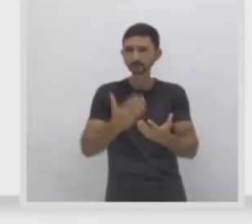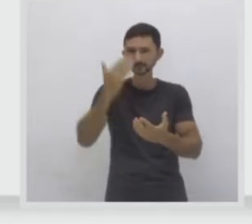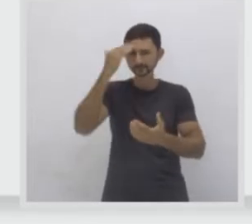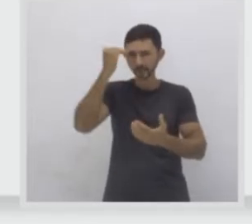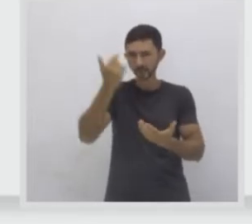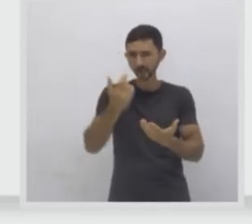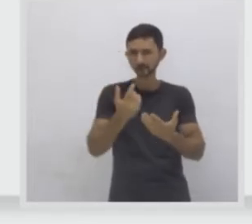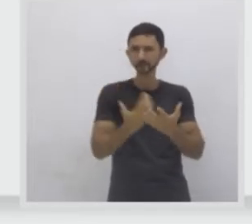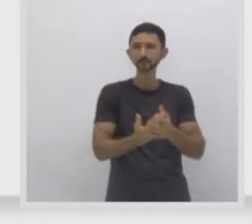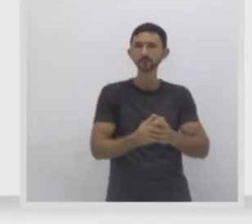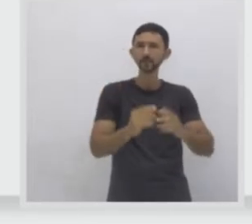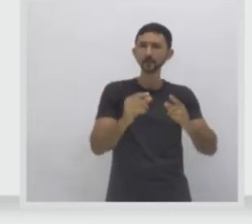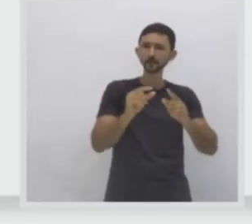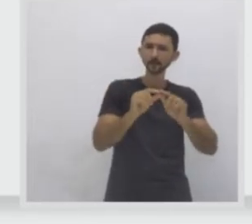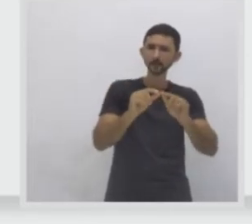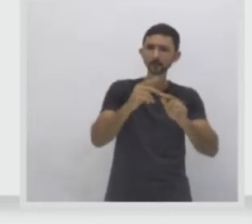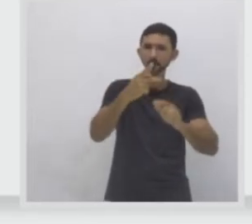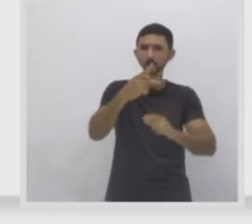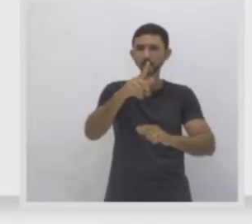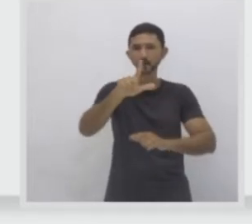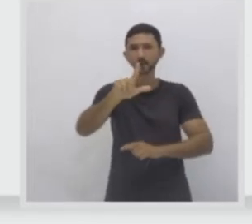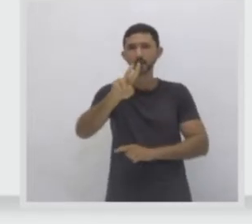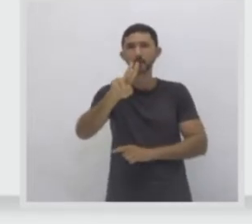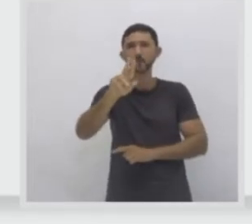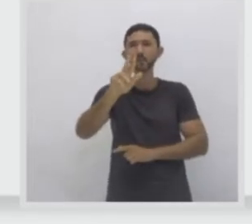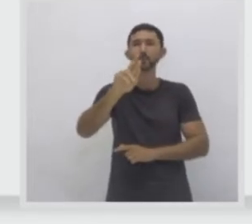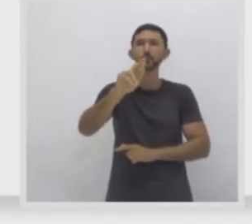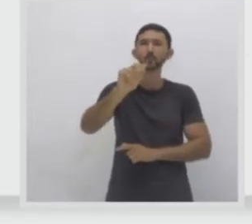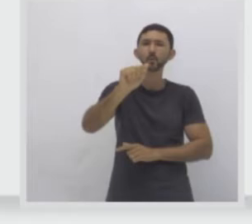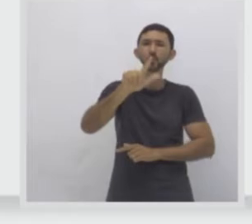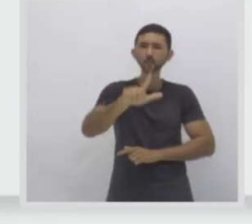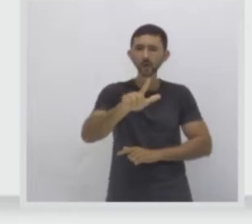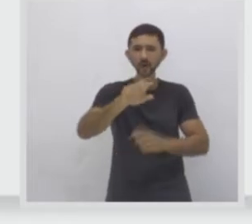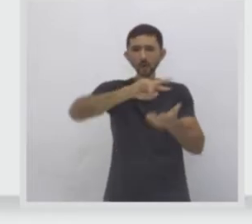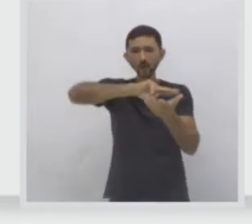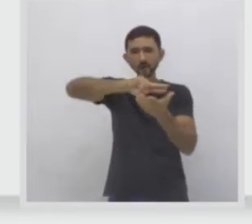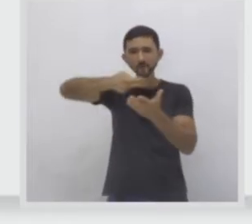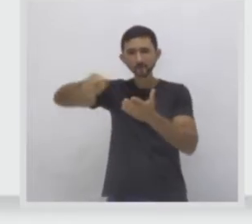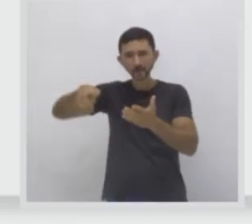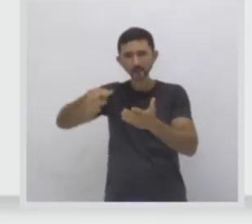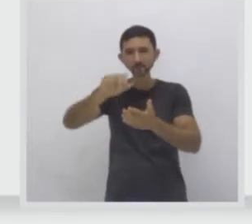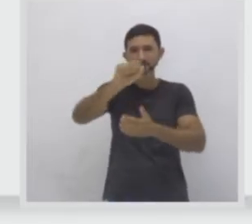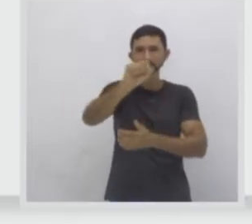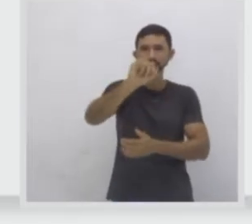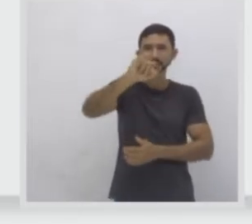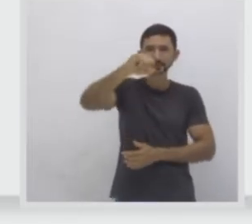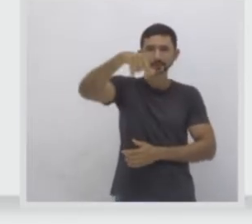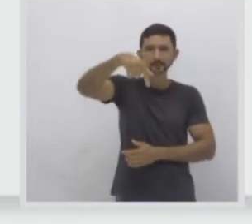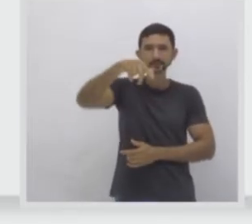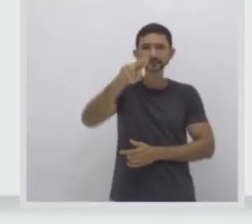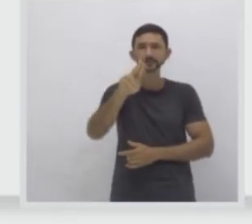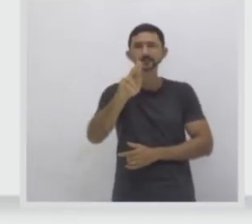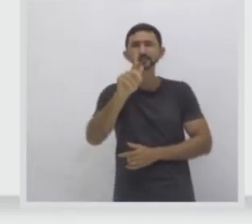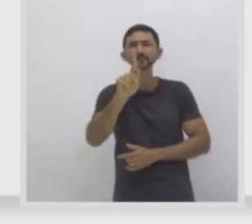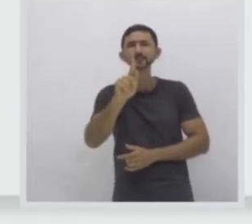disso, né? Plural equivale a vários, singular equivale a um só. A frase está